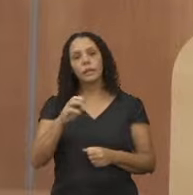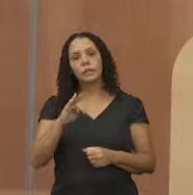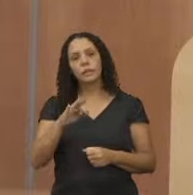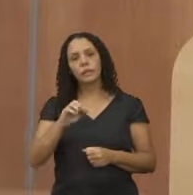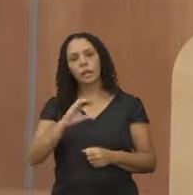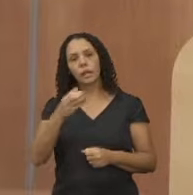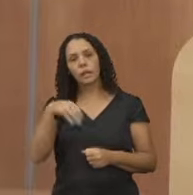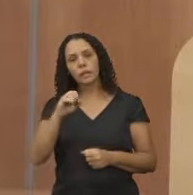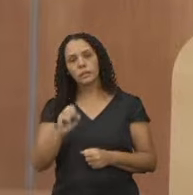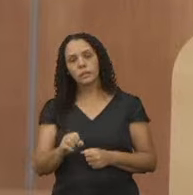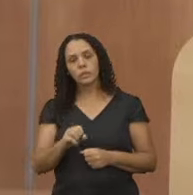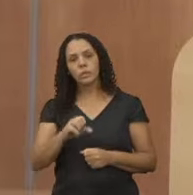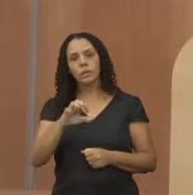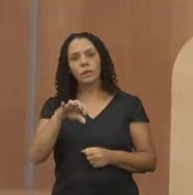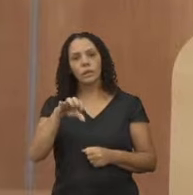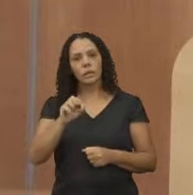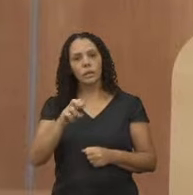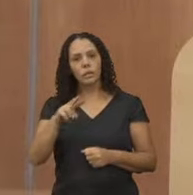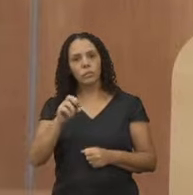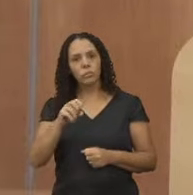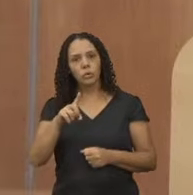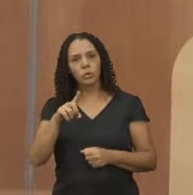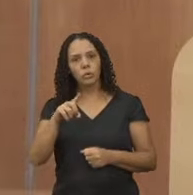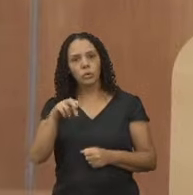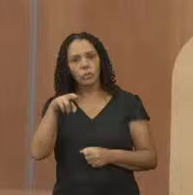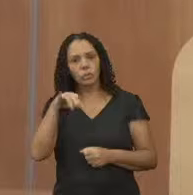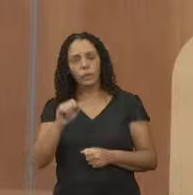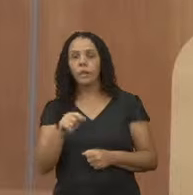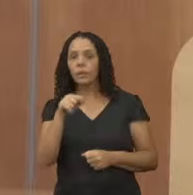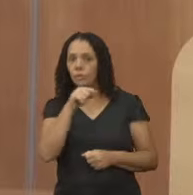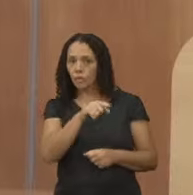pintura do Clóvis Masson.